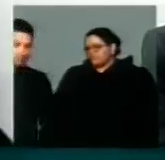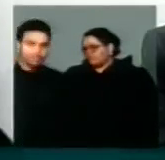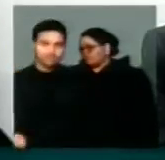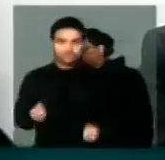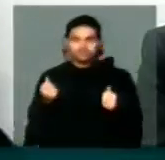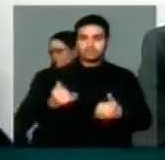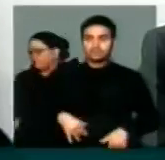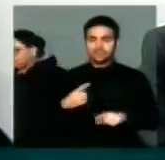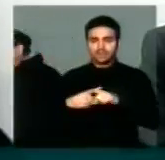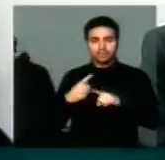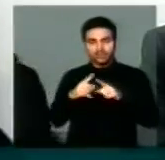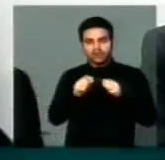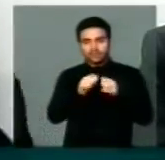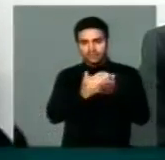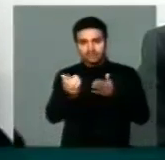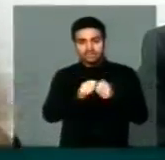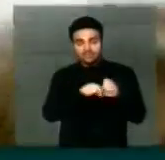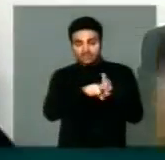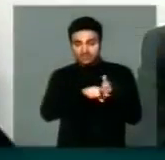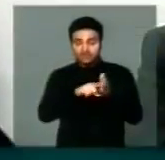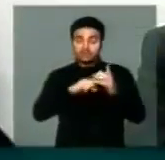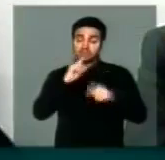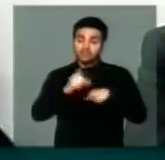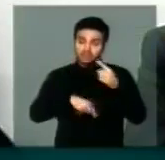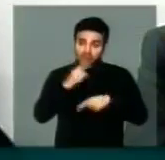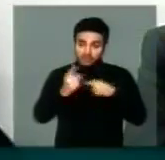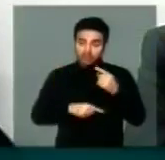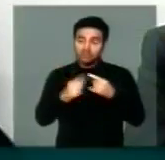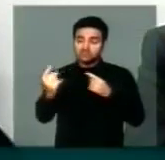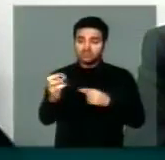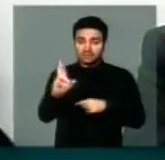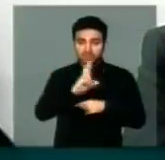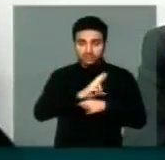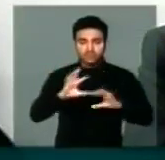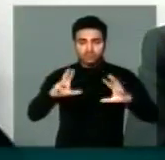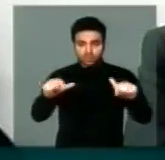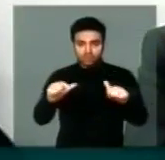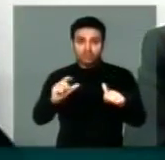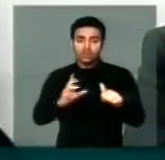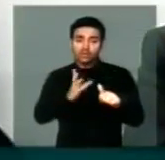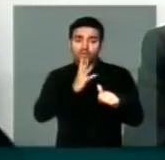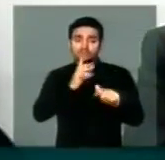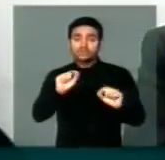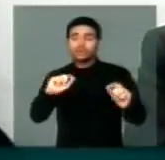de investigação, para que eu depois possa rebater e todos tenham conhecimento do conjunto.